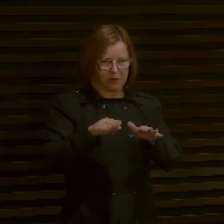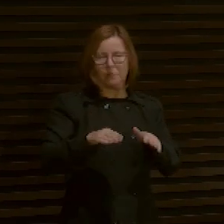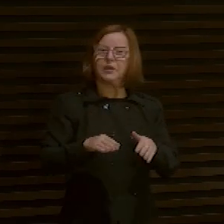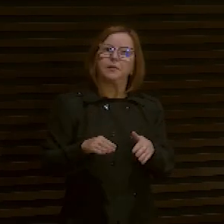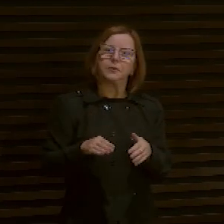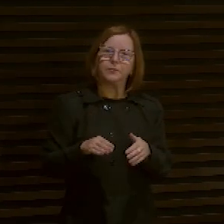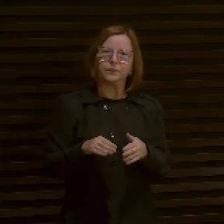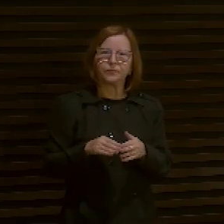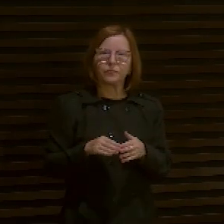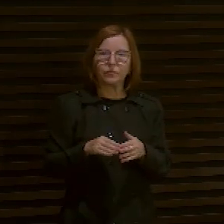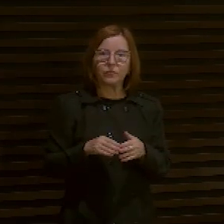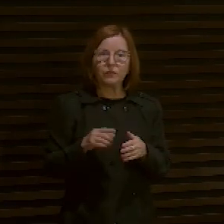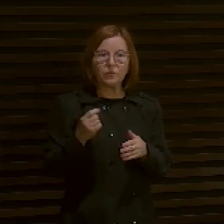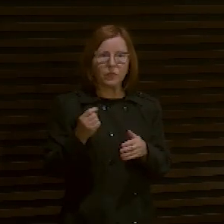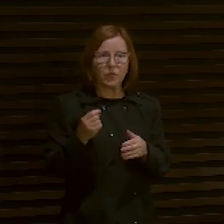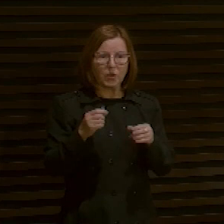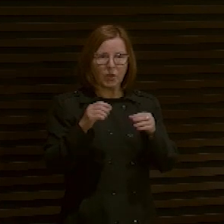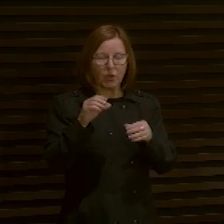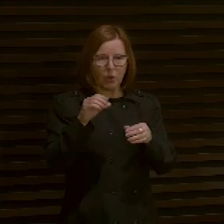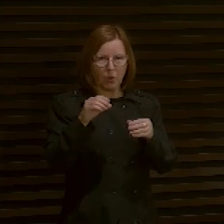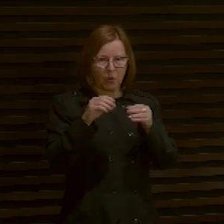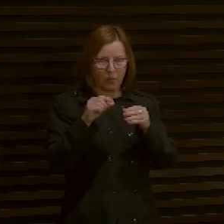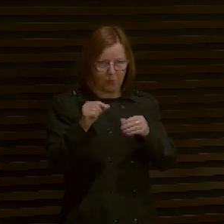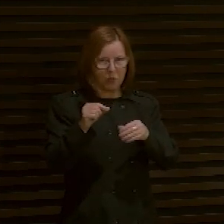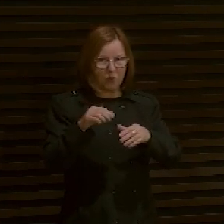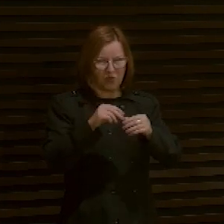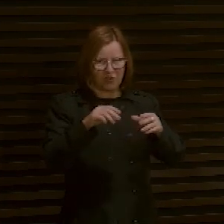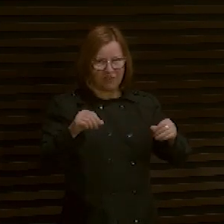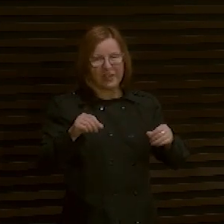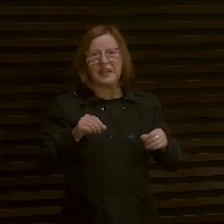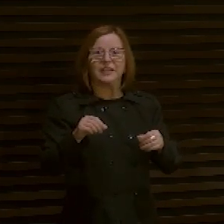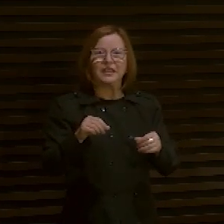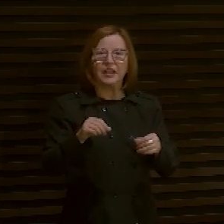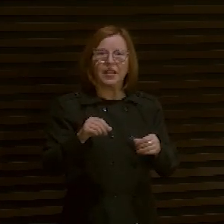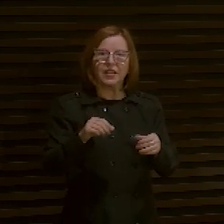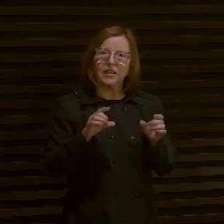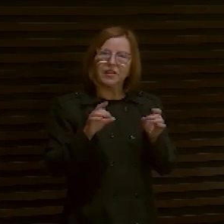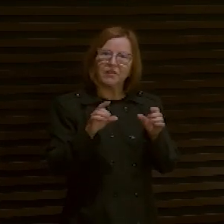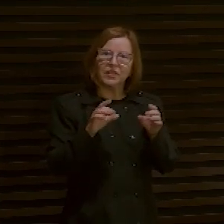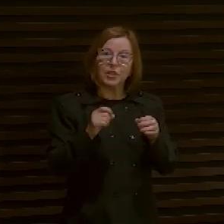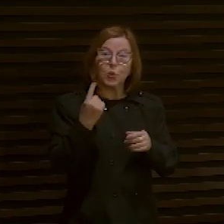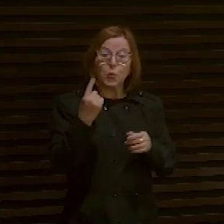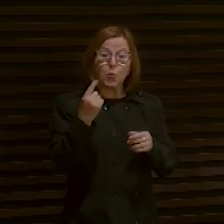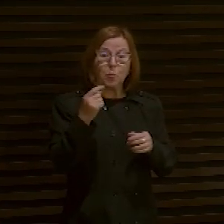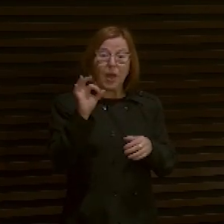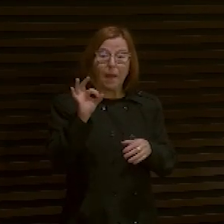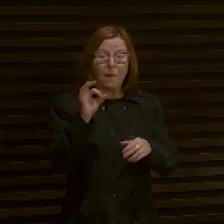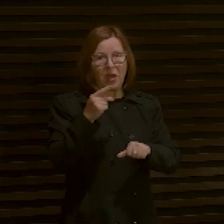melhor farinha será vendida por uma moeda de prata, e 2 medidas de cevada serão vendidas por uma moeda de